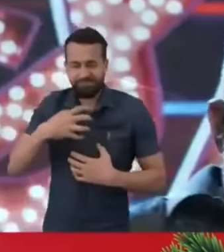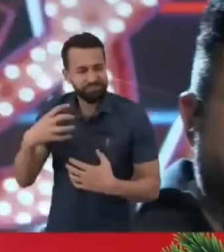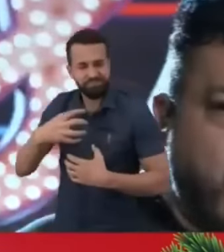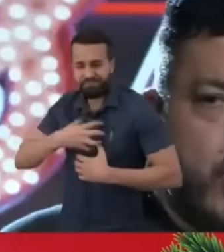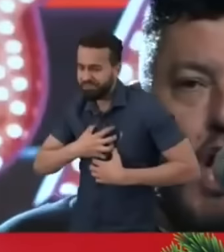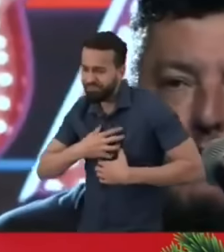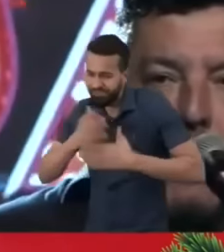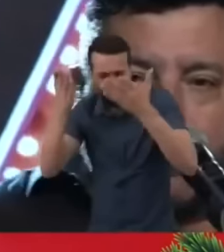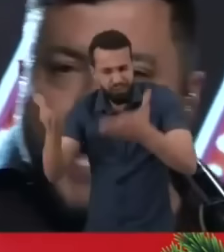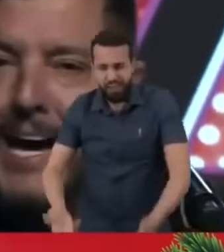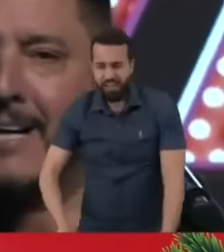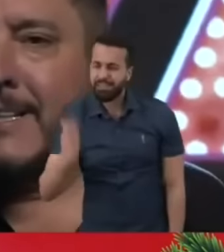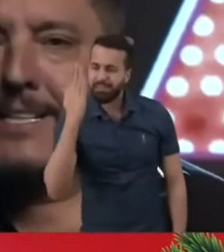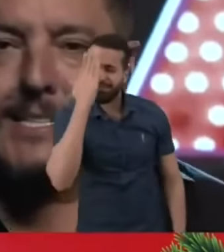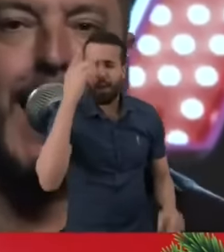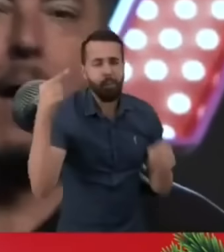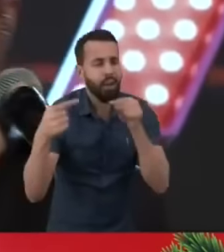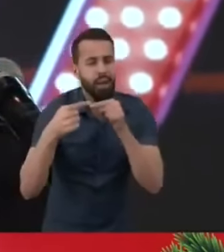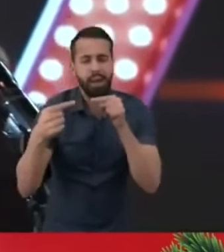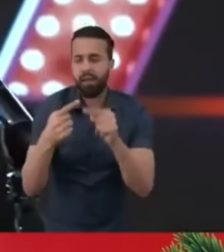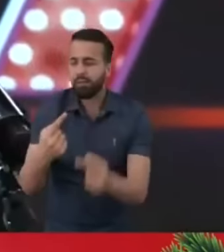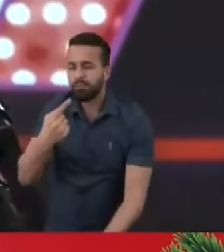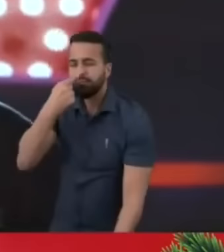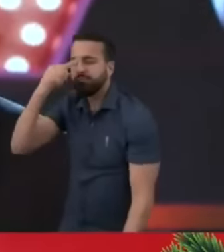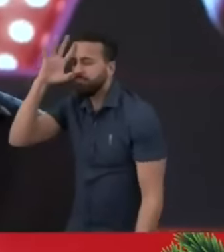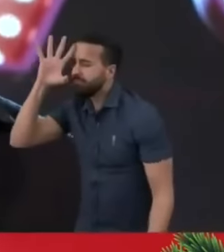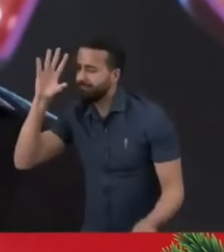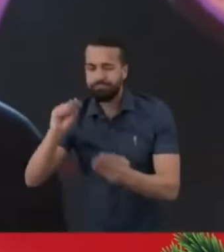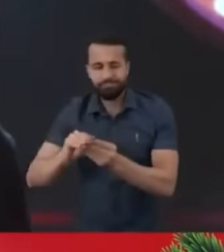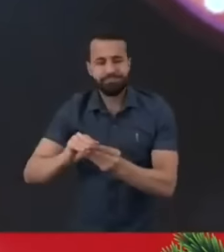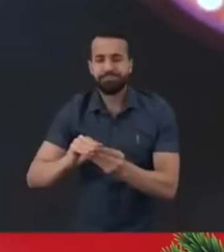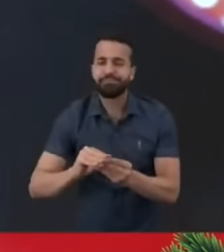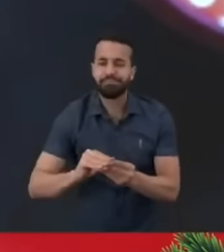de um jeito que só você sabe,